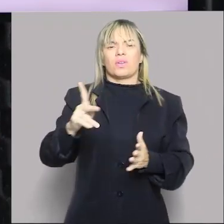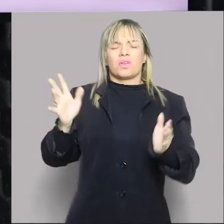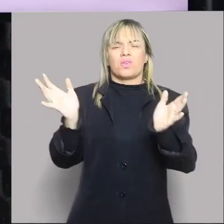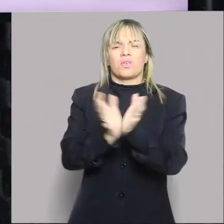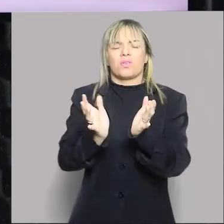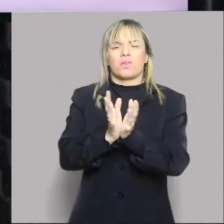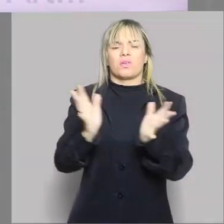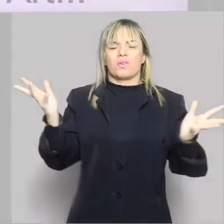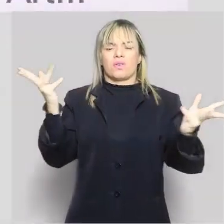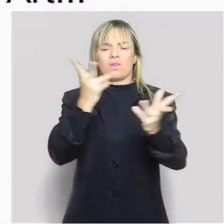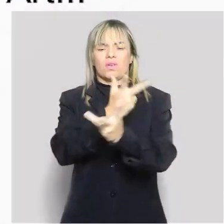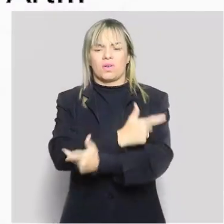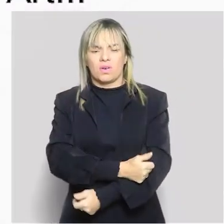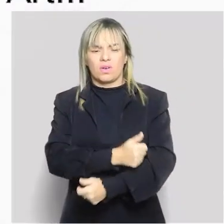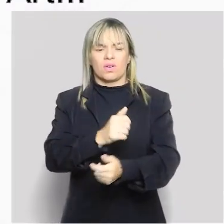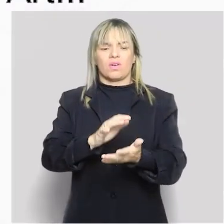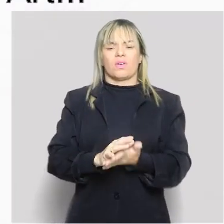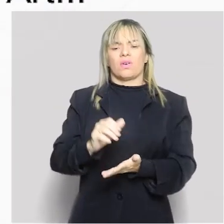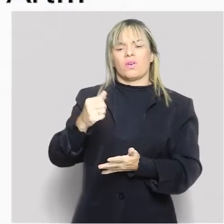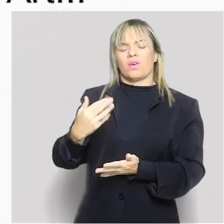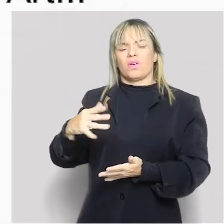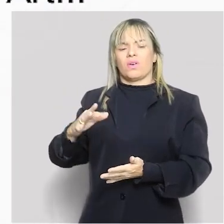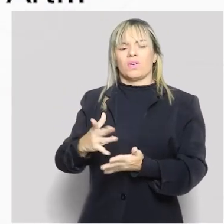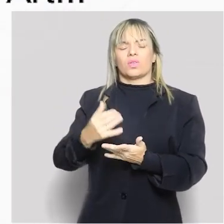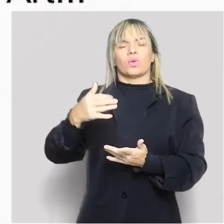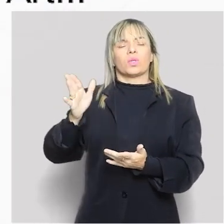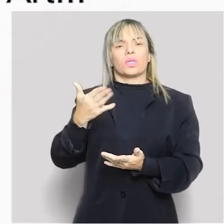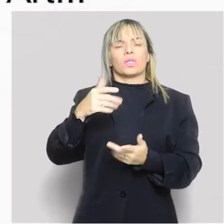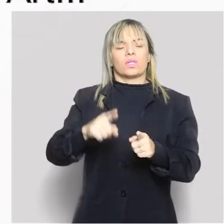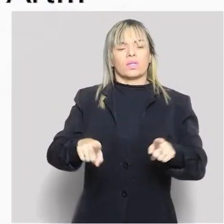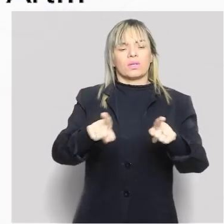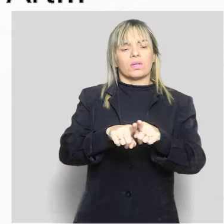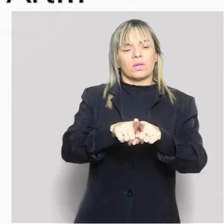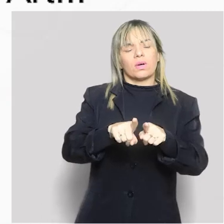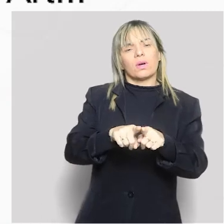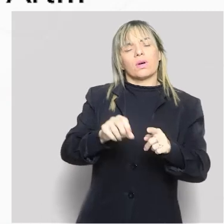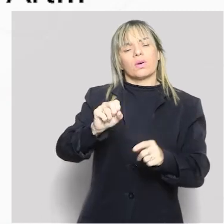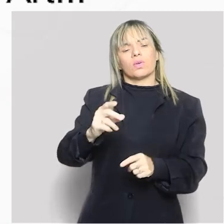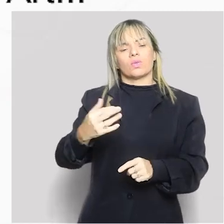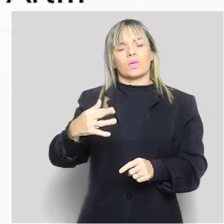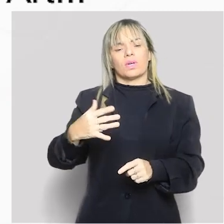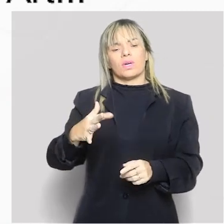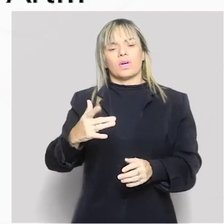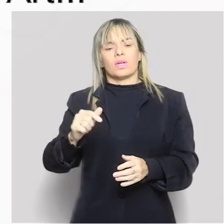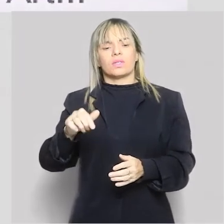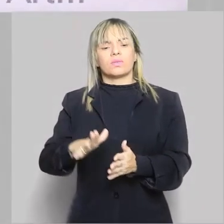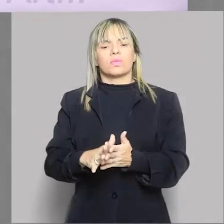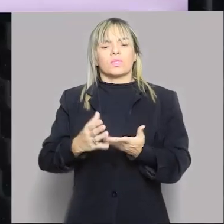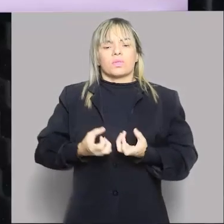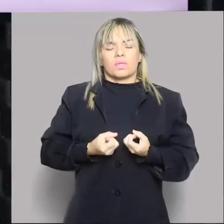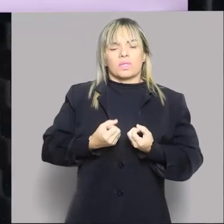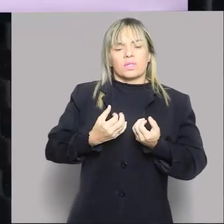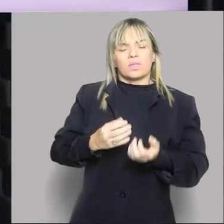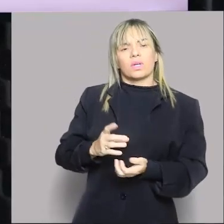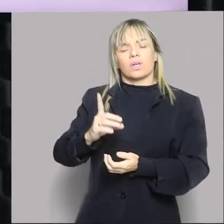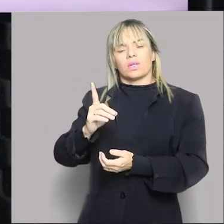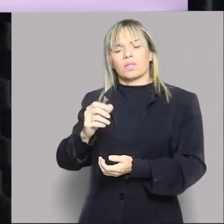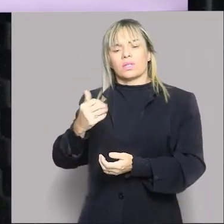maravilhosa. Abstracionismo, surrealismo, que eu amo, expressionismo, dadaísmo, pinturas